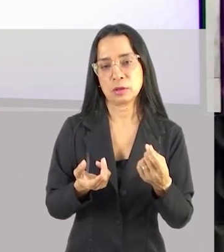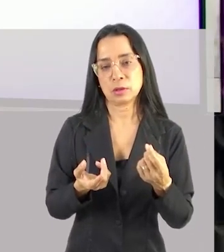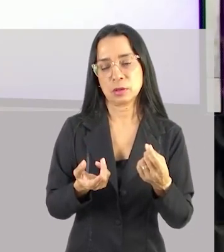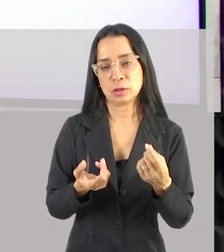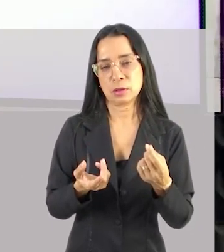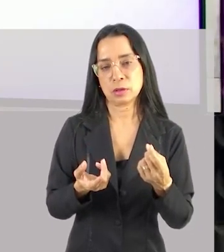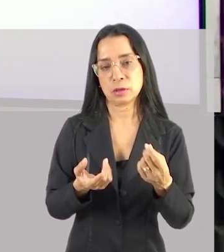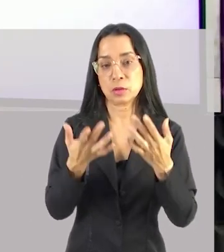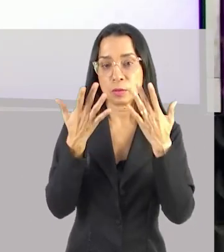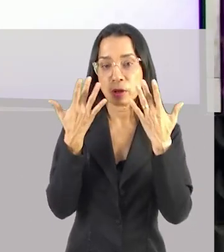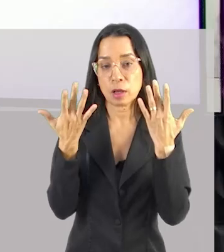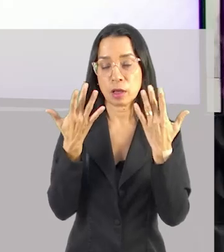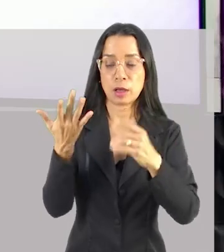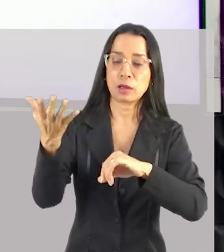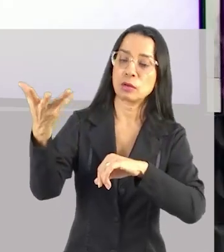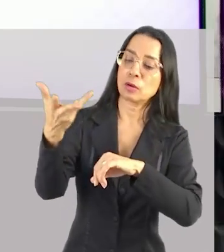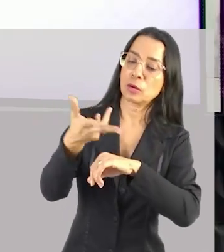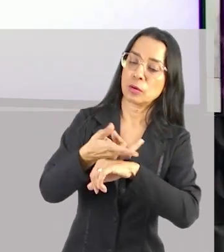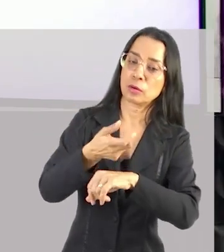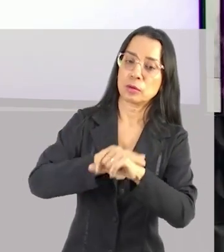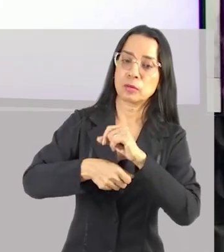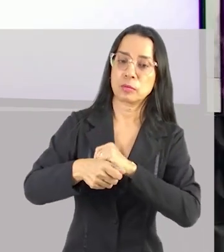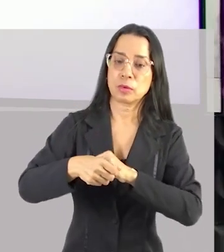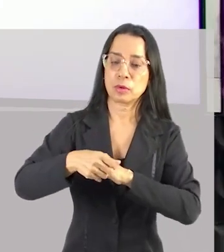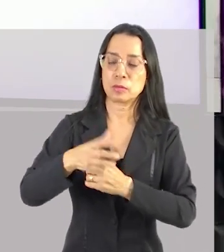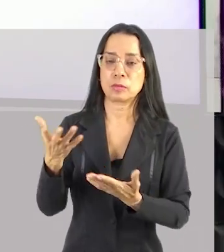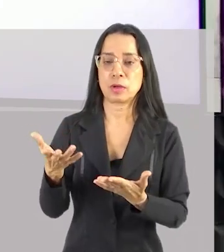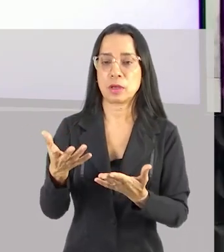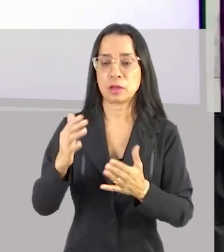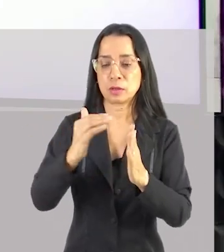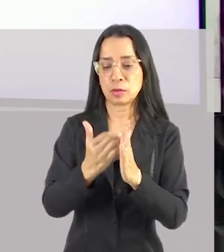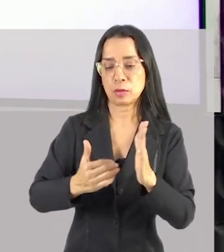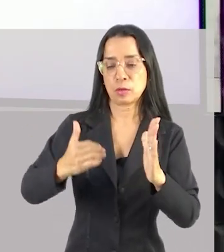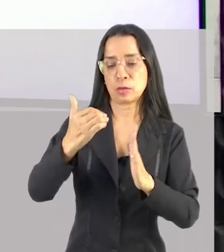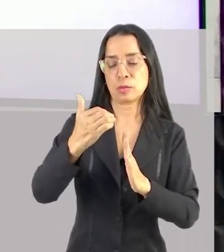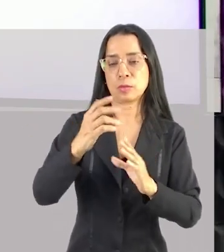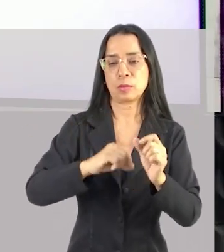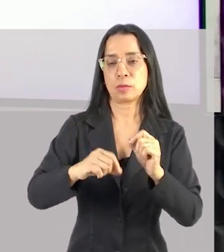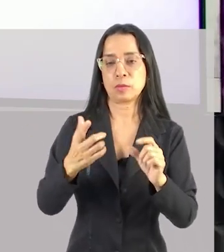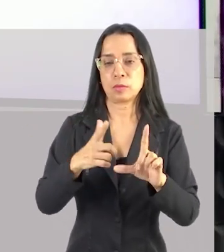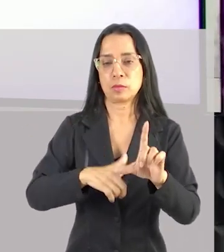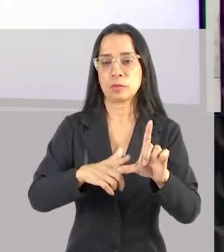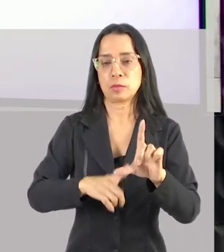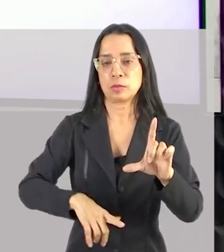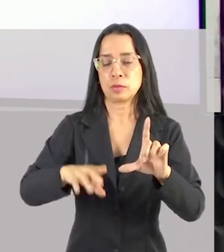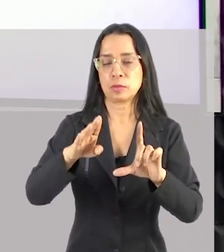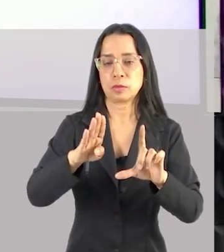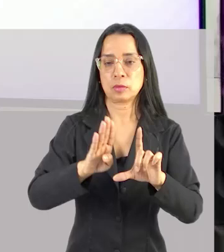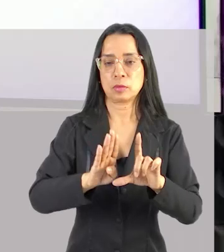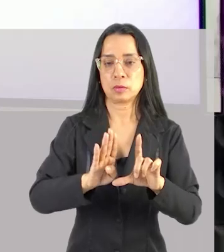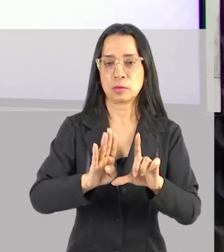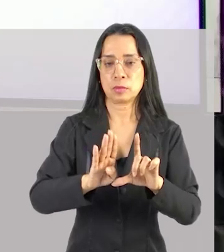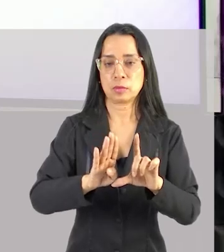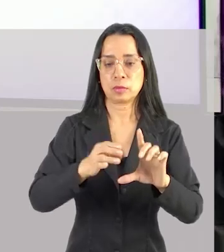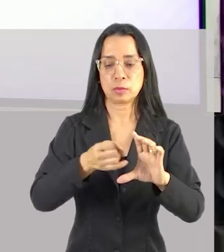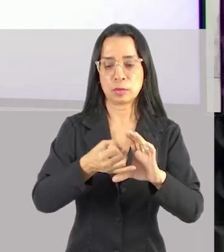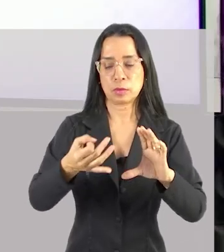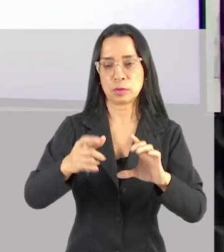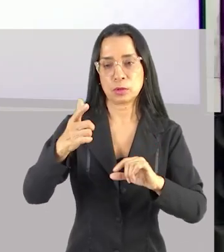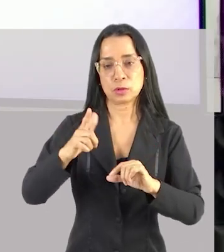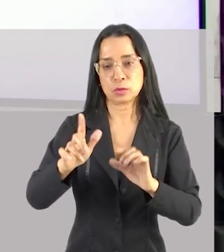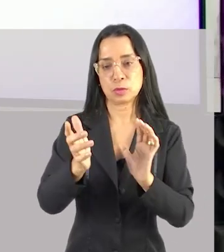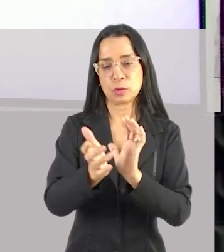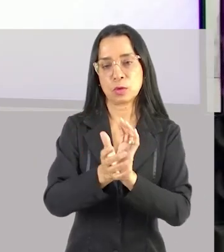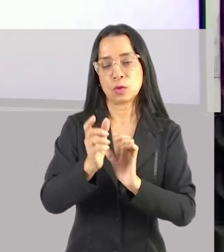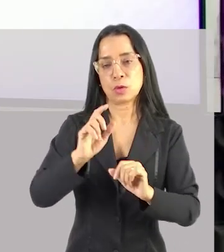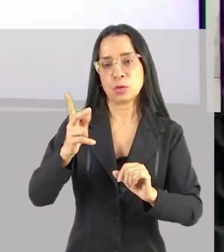arte do convencimento, prevaleça. Então a gente pode descartar a letra A. Letra B. Rejeição das convenções sociais é uma característica de outra